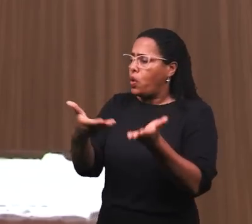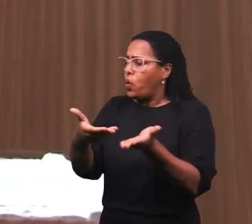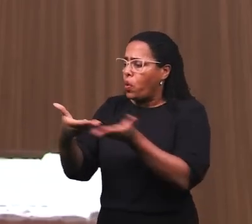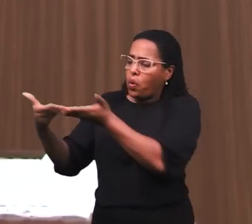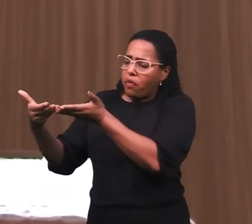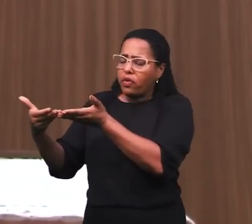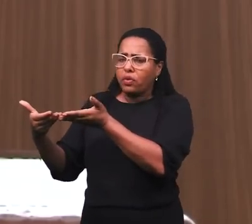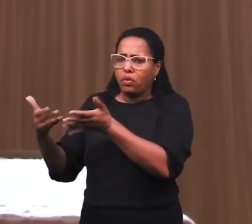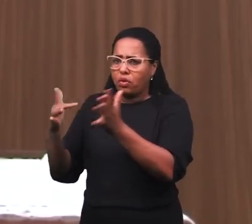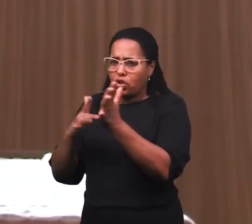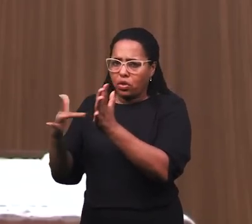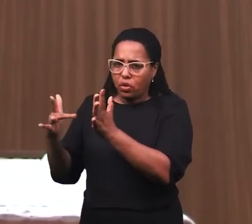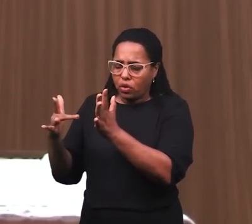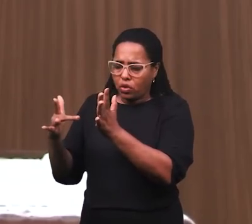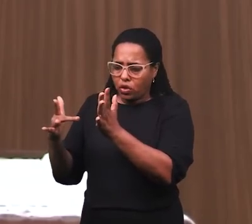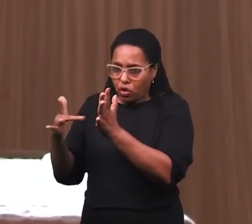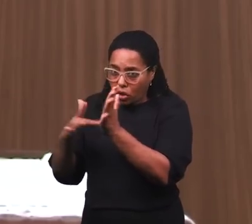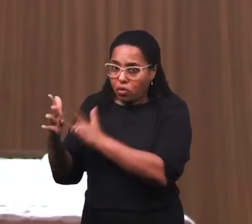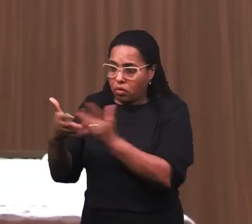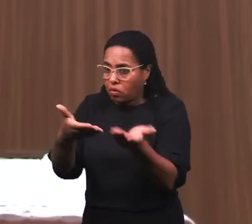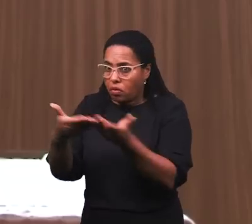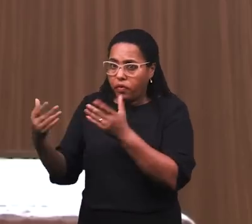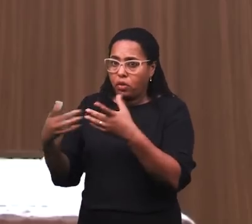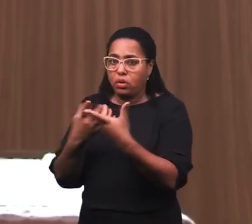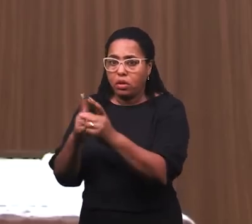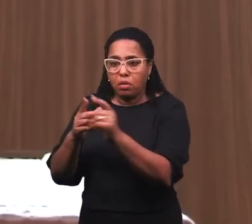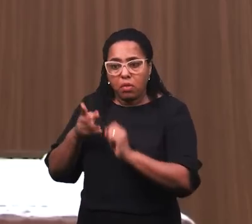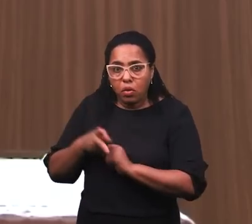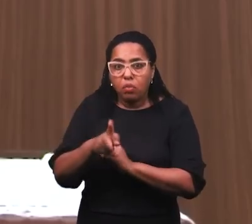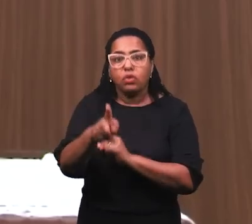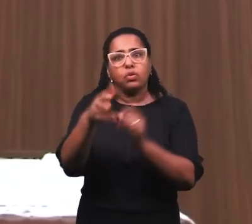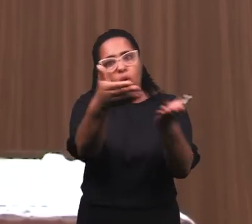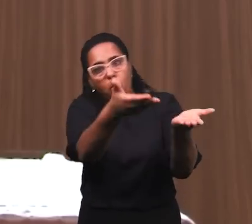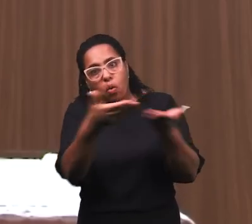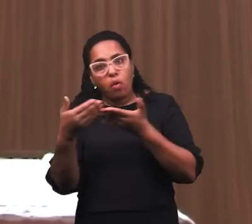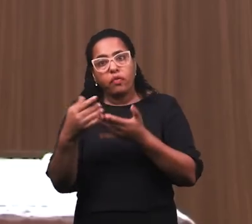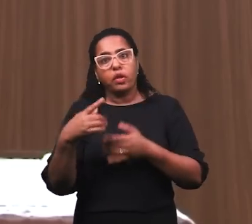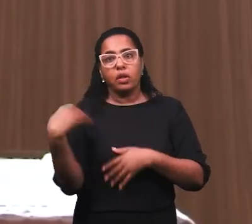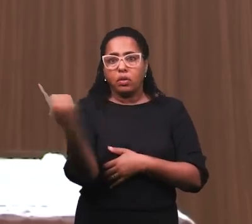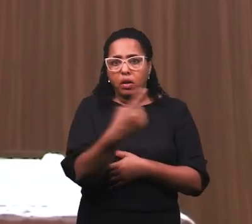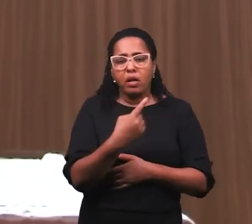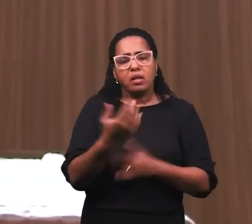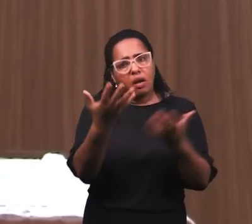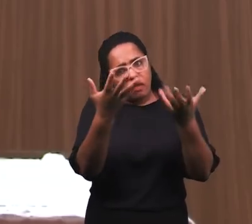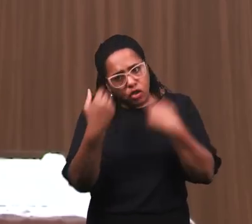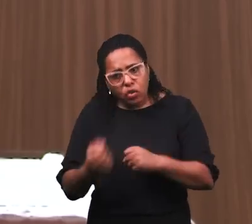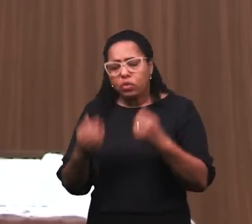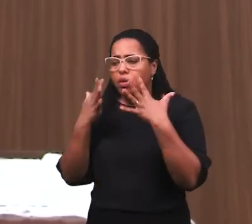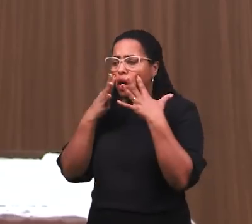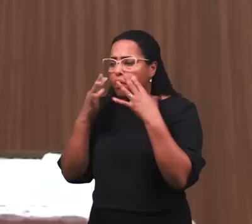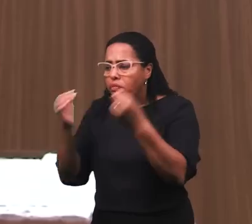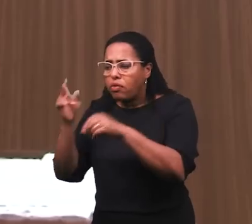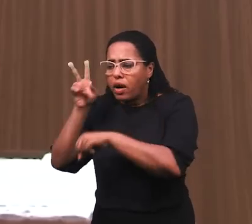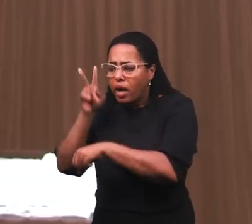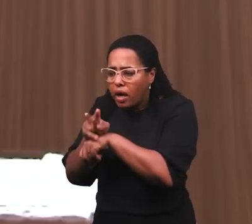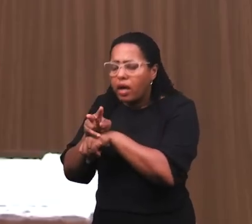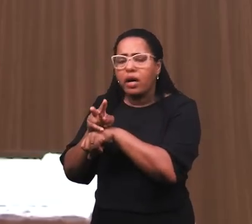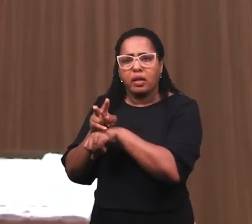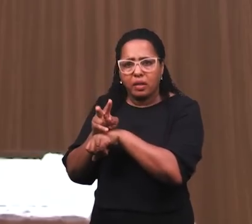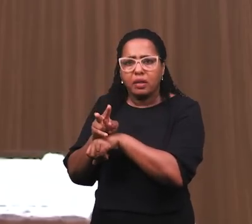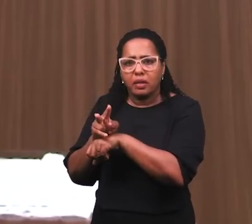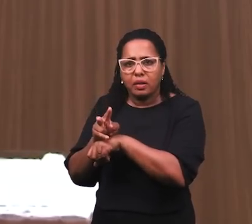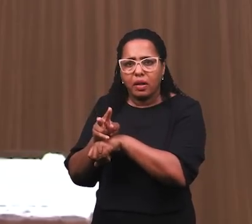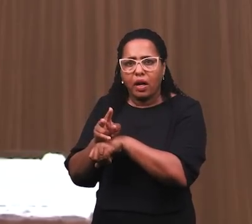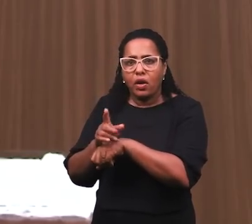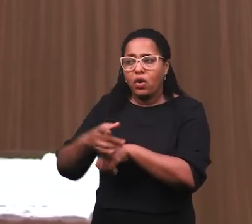velai comigo. Unamos ao Senhor Jesus neste momento de oração, porque Ele é o garantidor